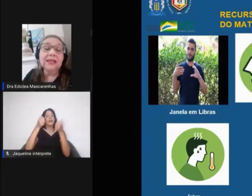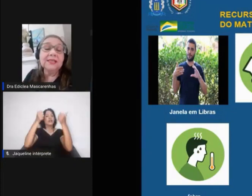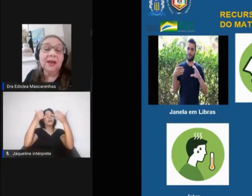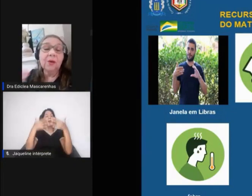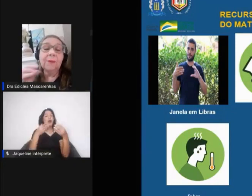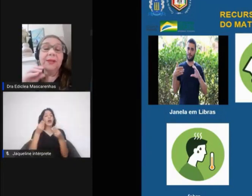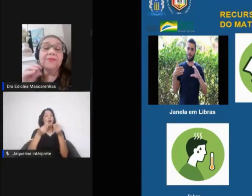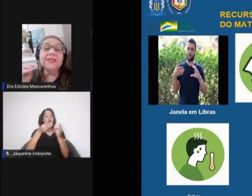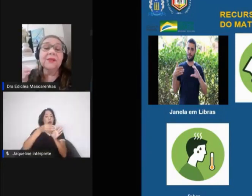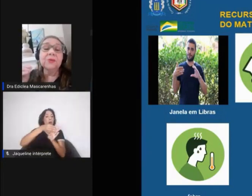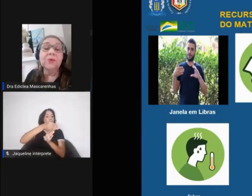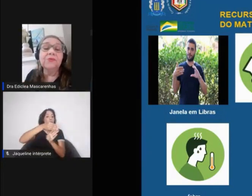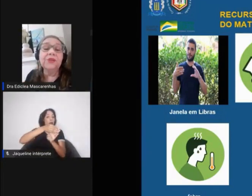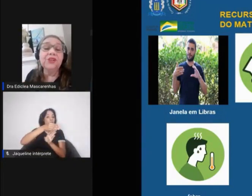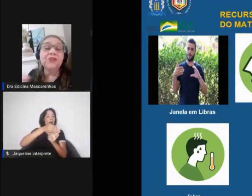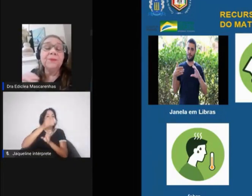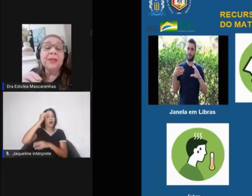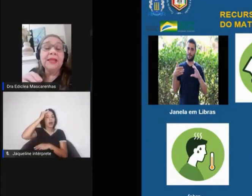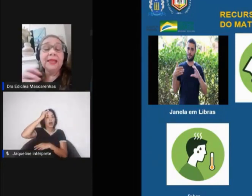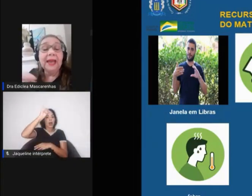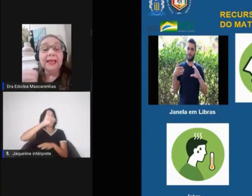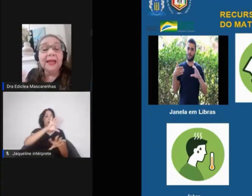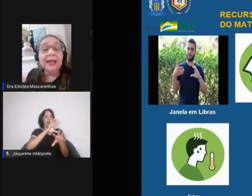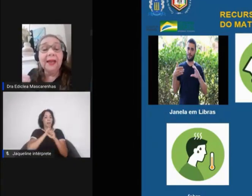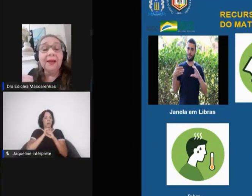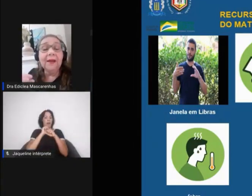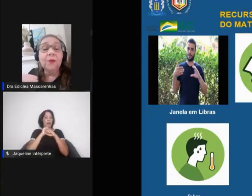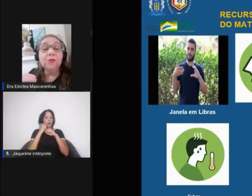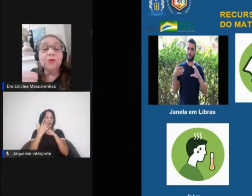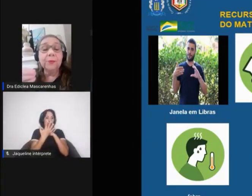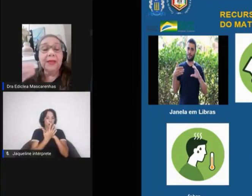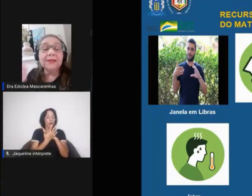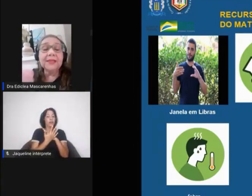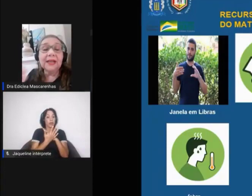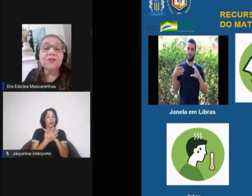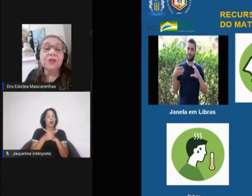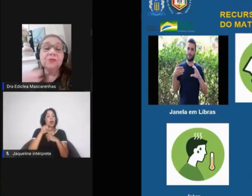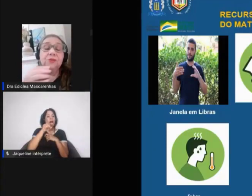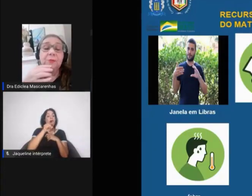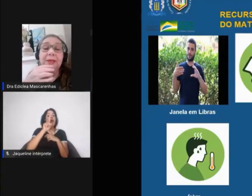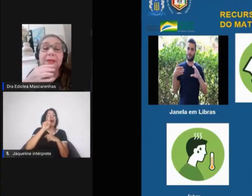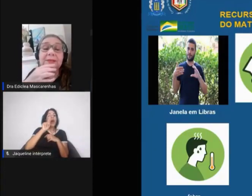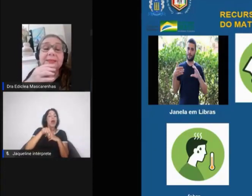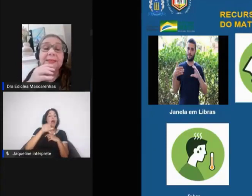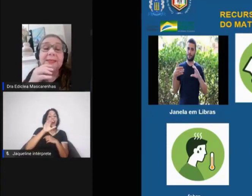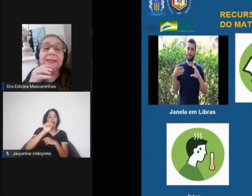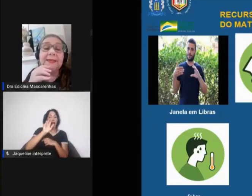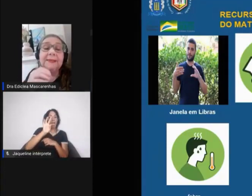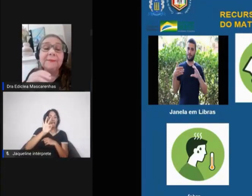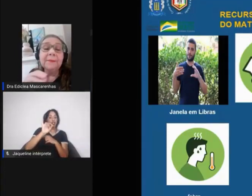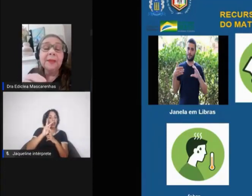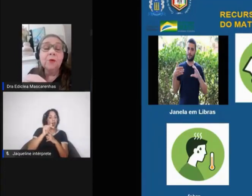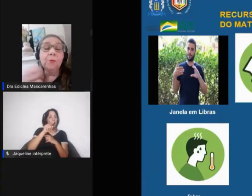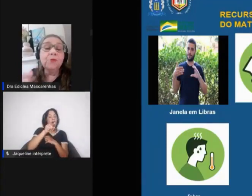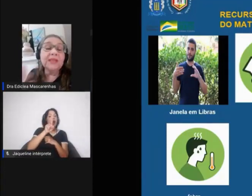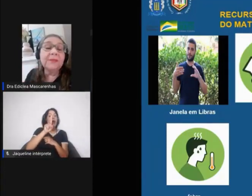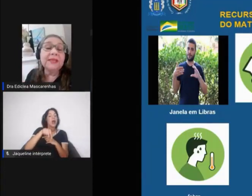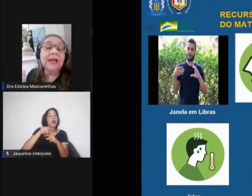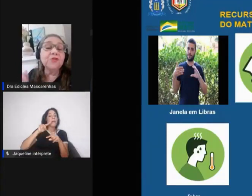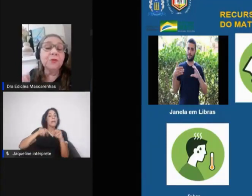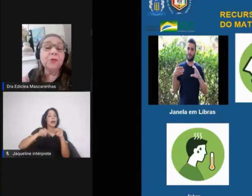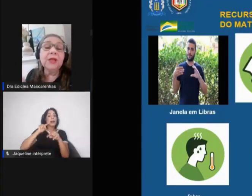orientações em relação à prevenção do Covid, e ela é um instrumento, essa cartilha é um instrumento, assim, com